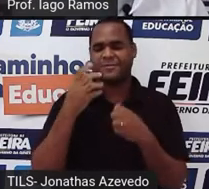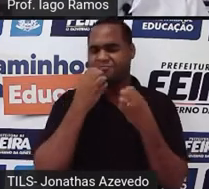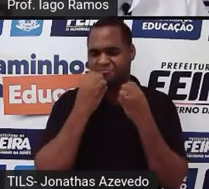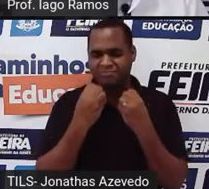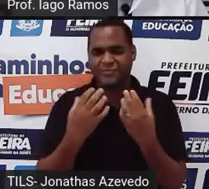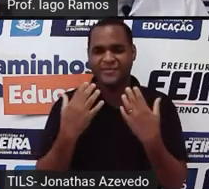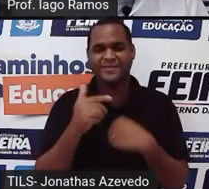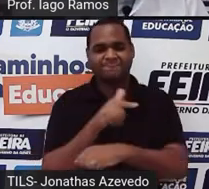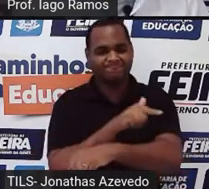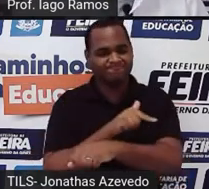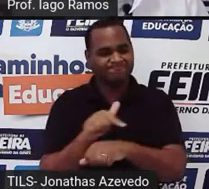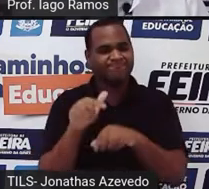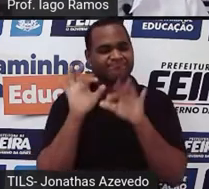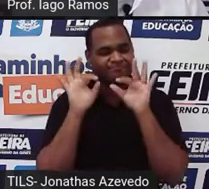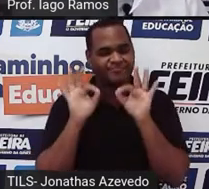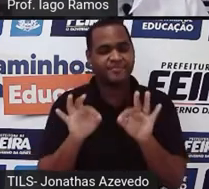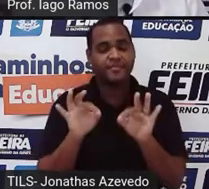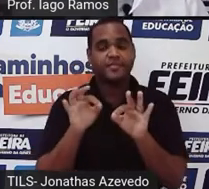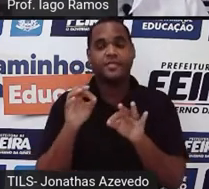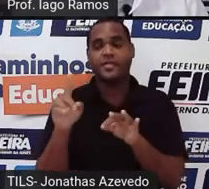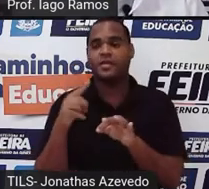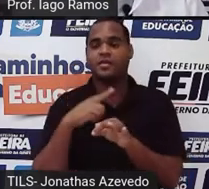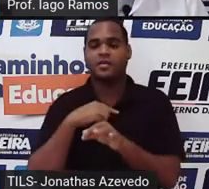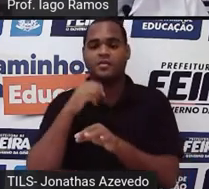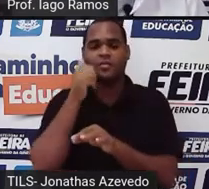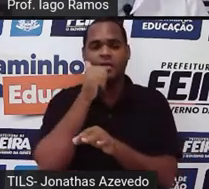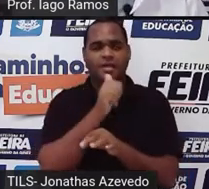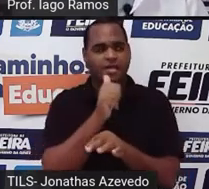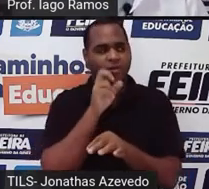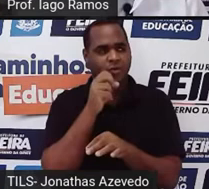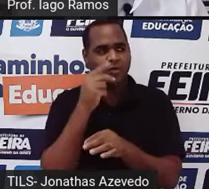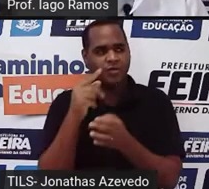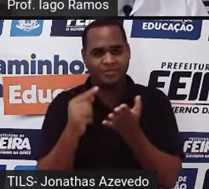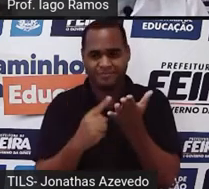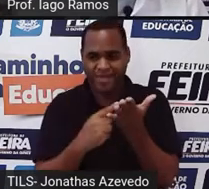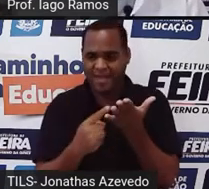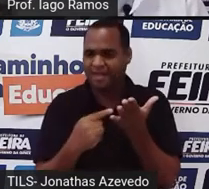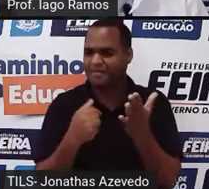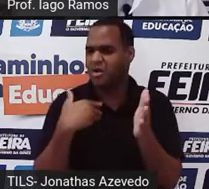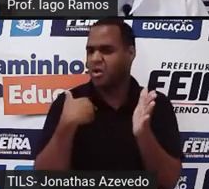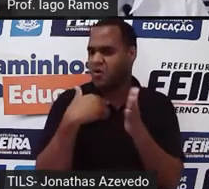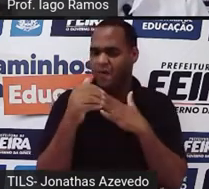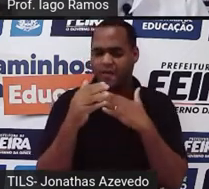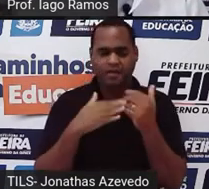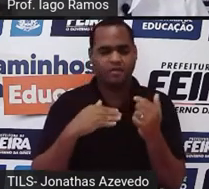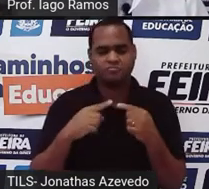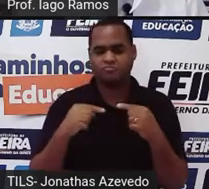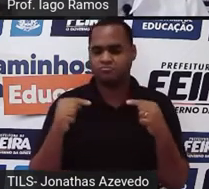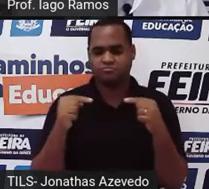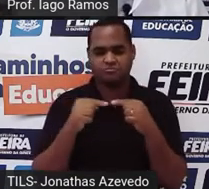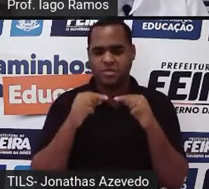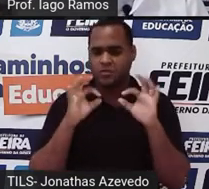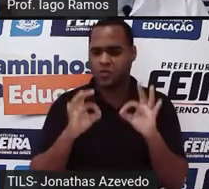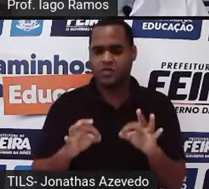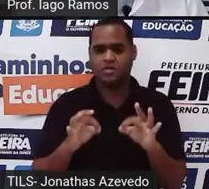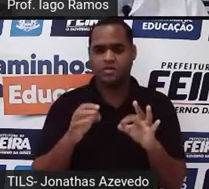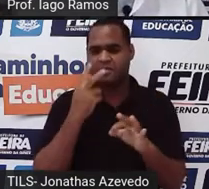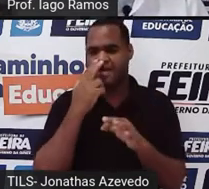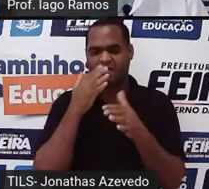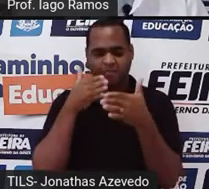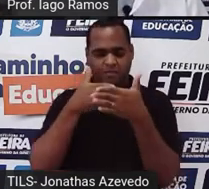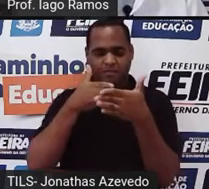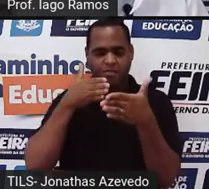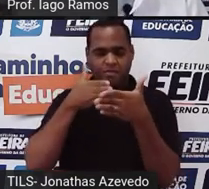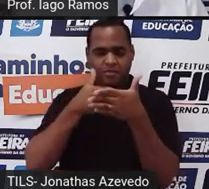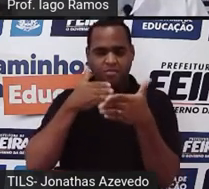que gênero, de que cor da pele, de que raça, né, não são barreiras